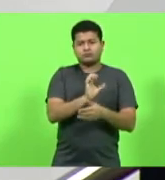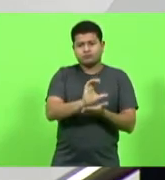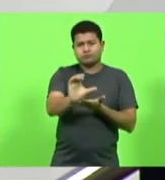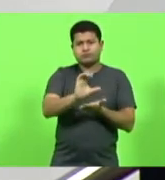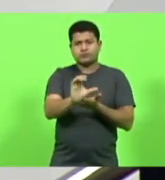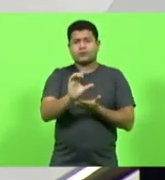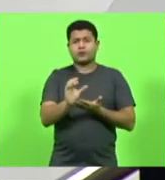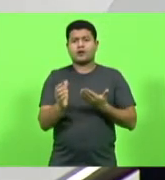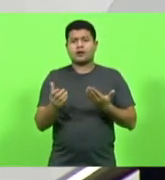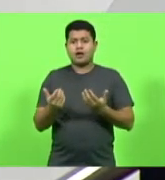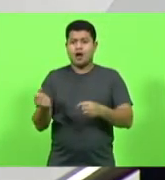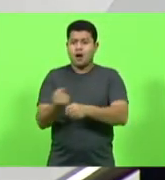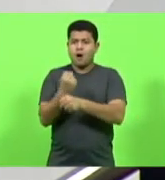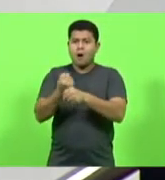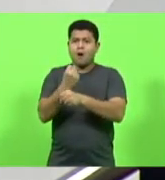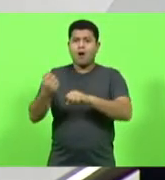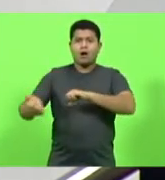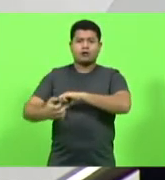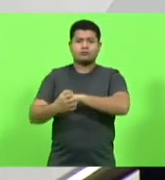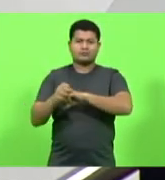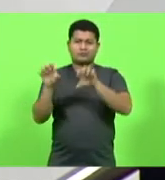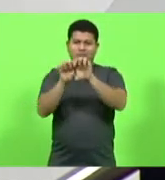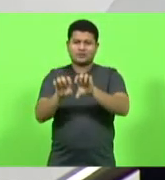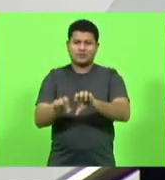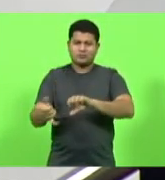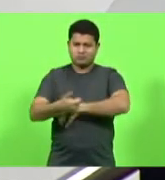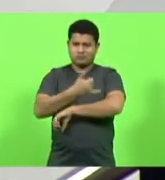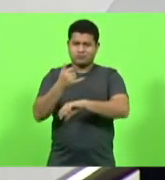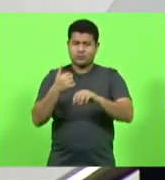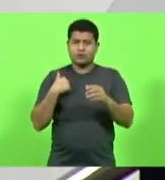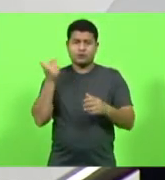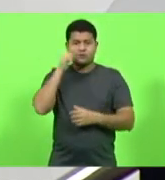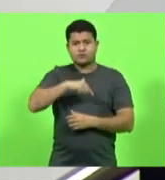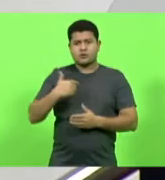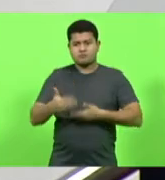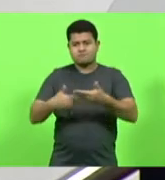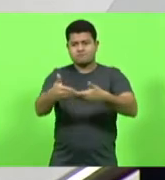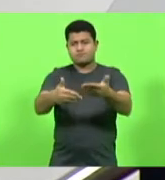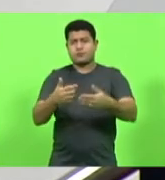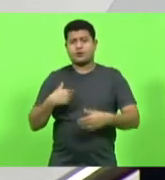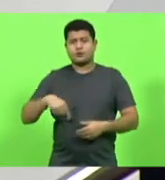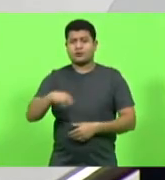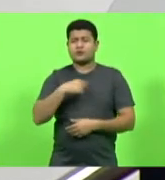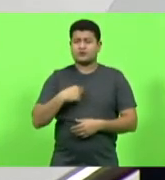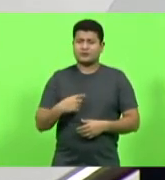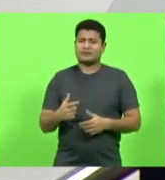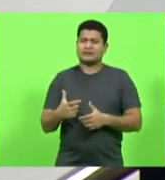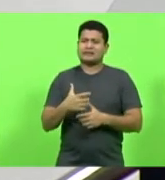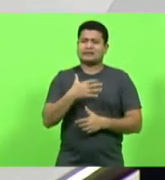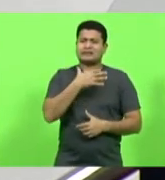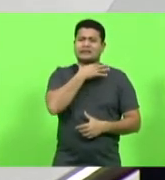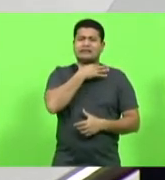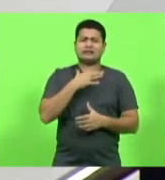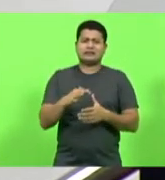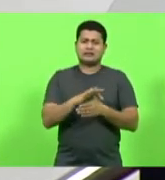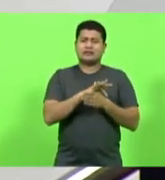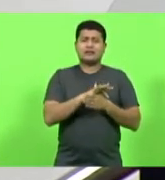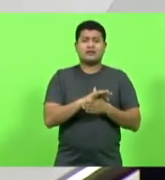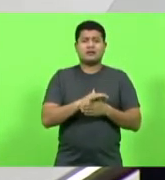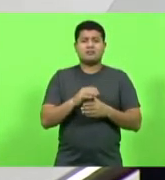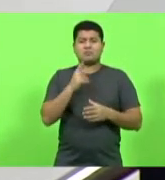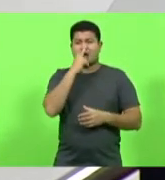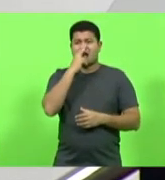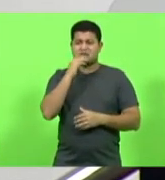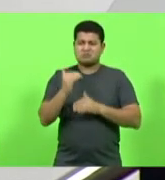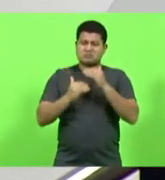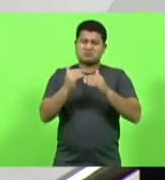de infraestrutura de Santa Catarina avançarem. Nós estamos sendo asfixiados, impedidos de crescer, com um